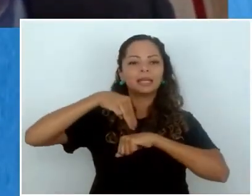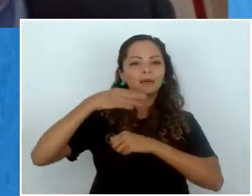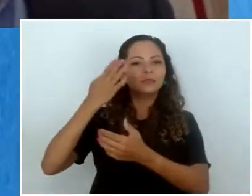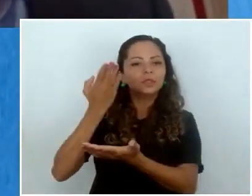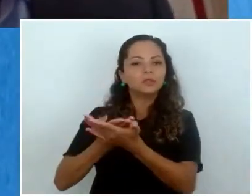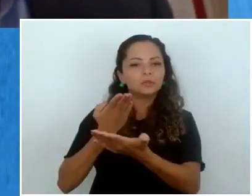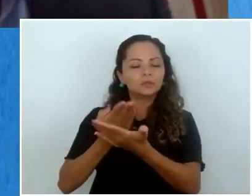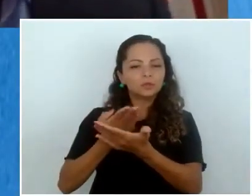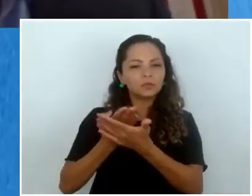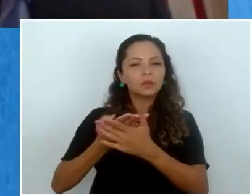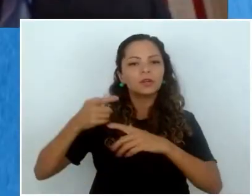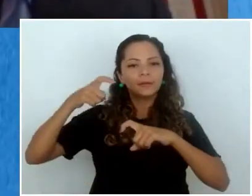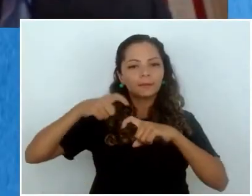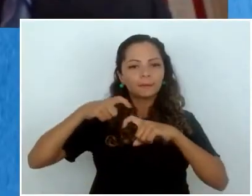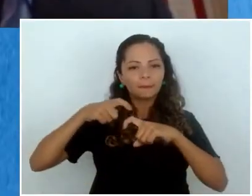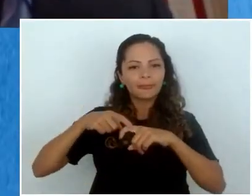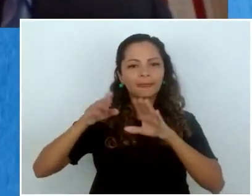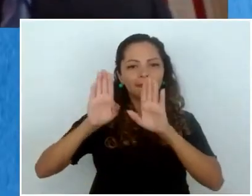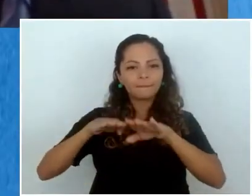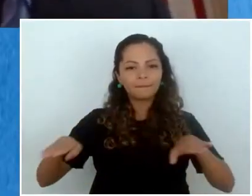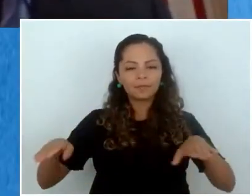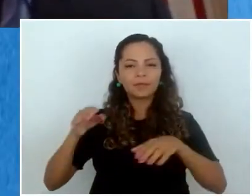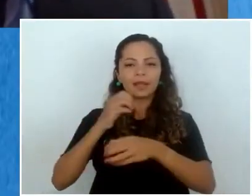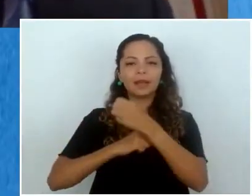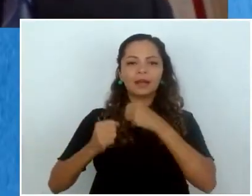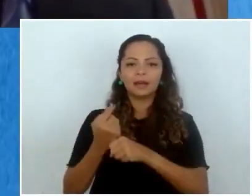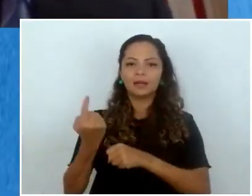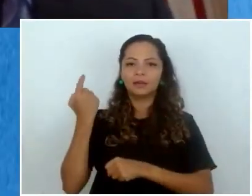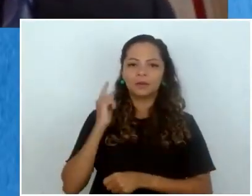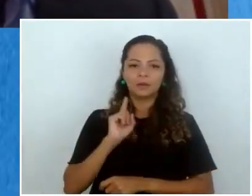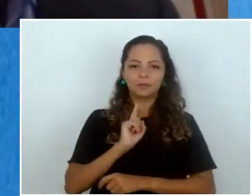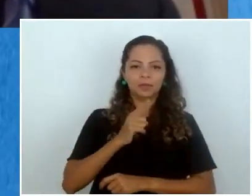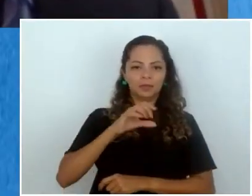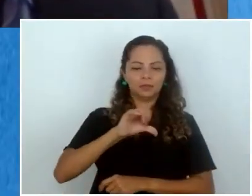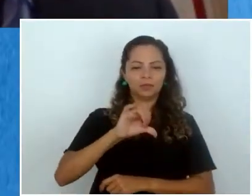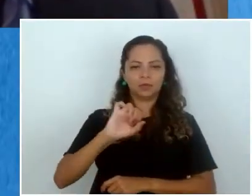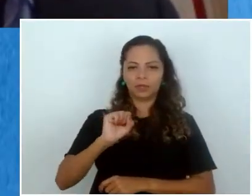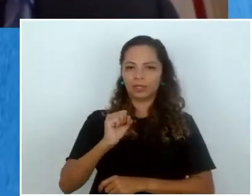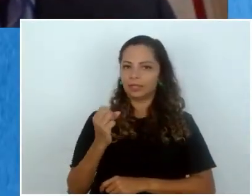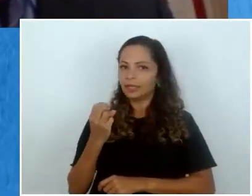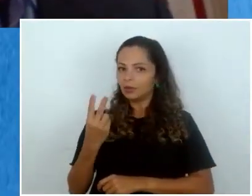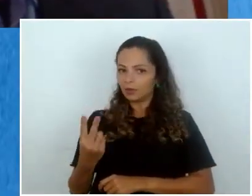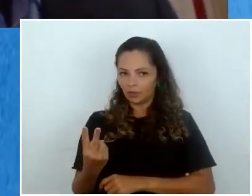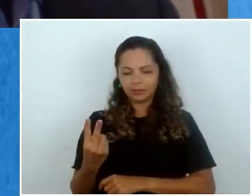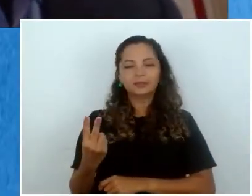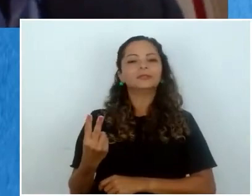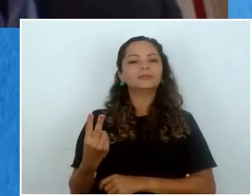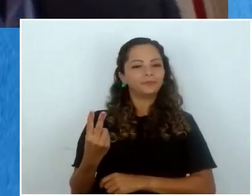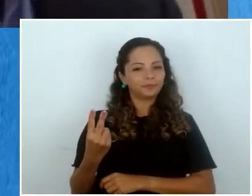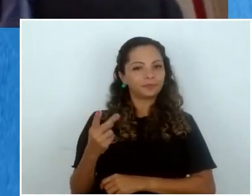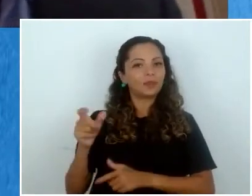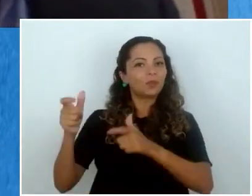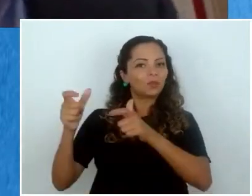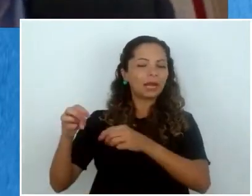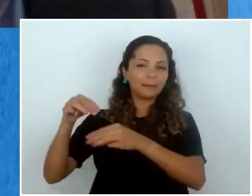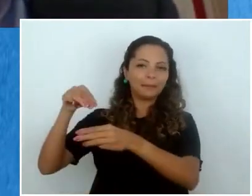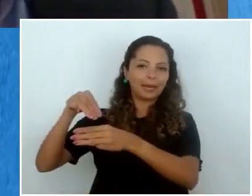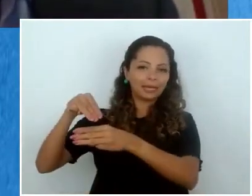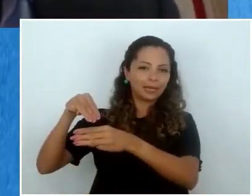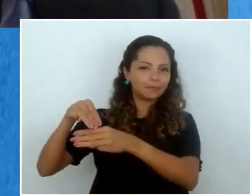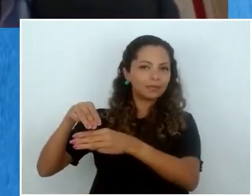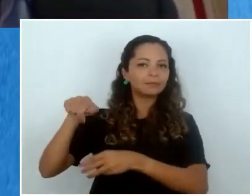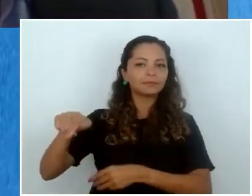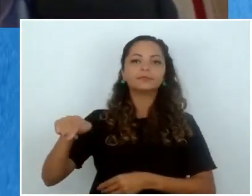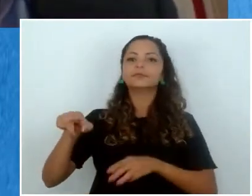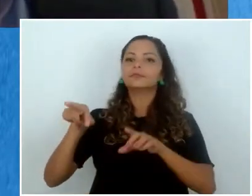de 82, doutor, foi nesse ano que eu nasci, eu estava lá em Miami, viu? 1982. Fez especialização